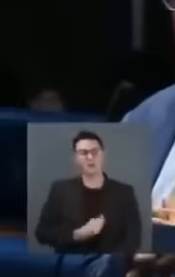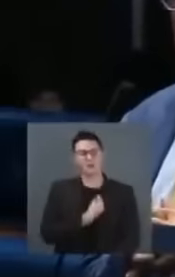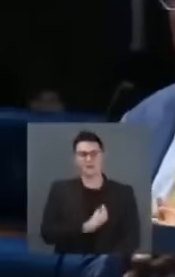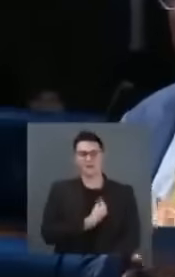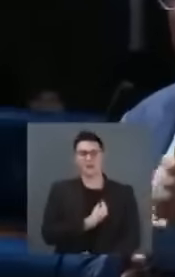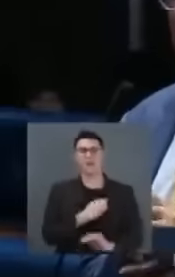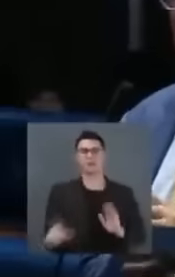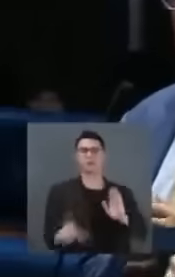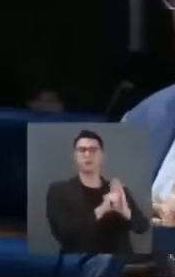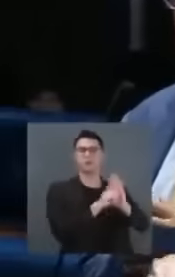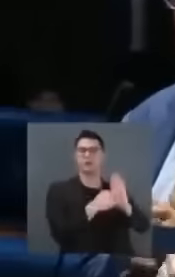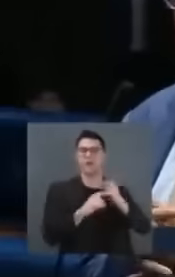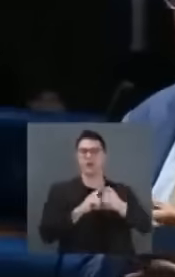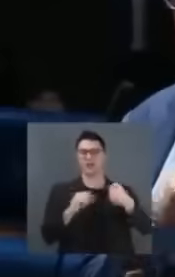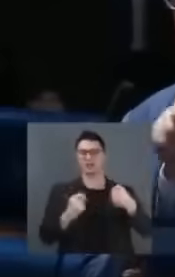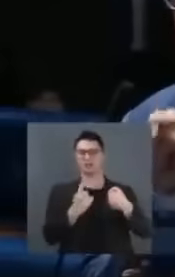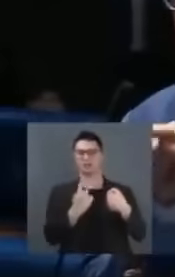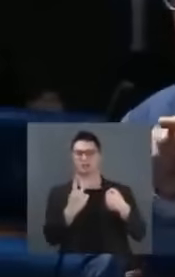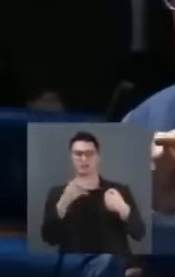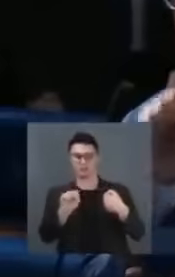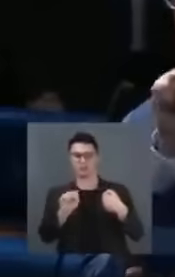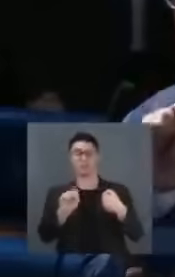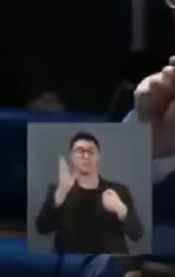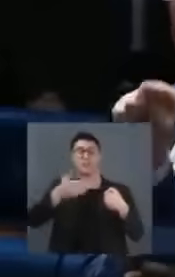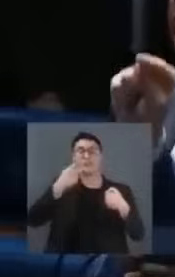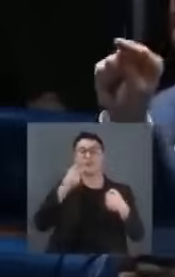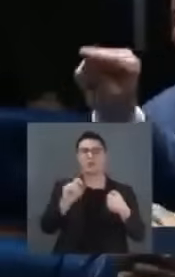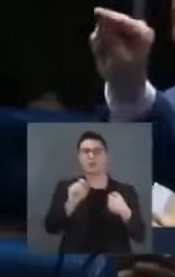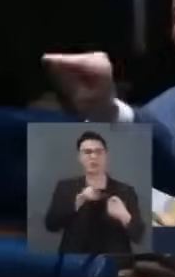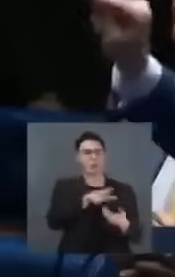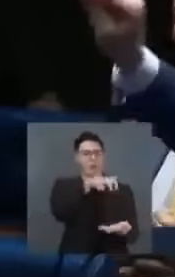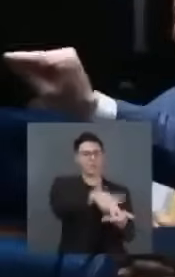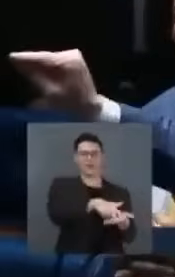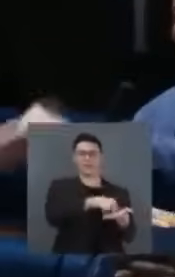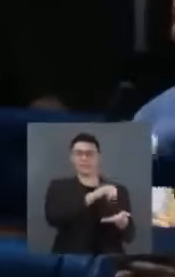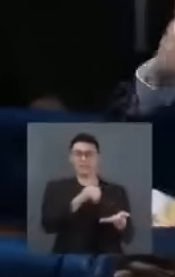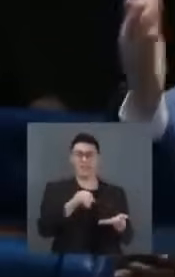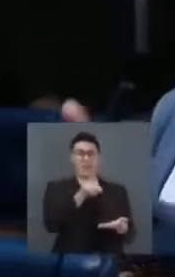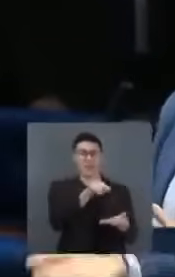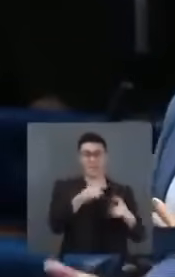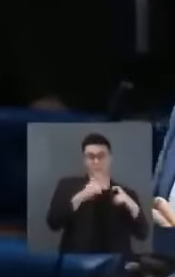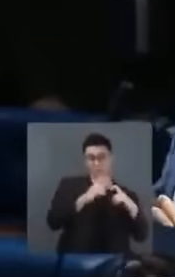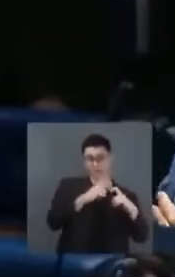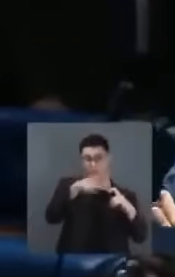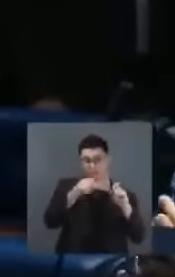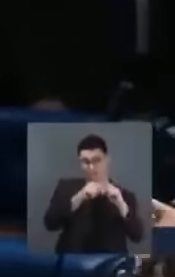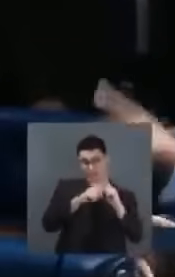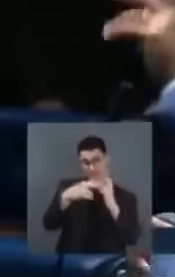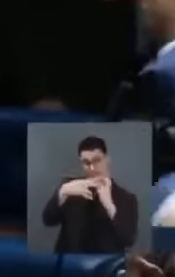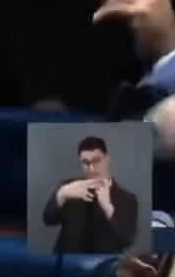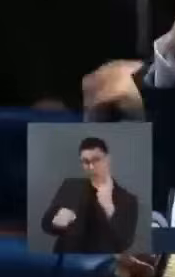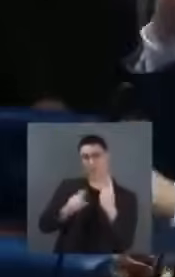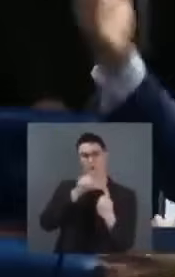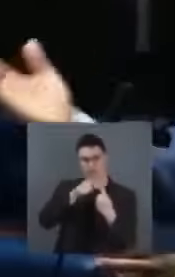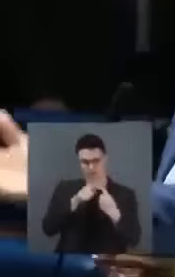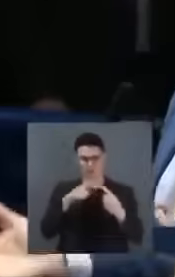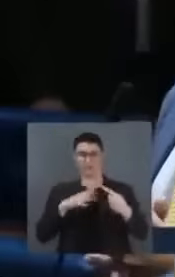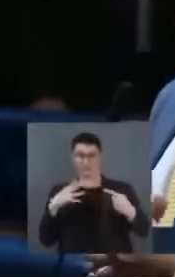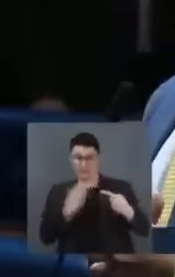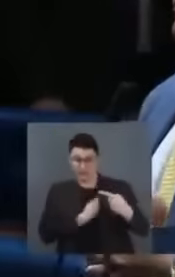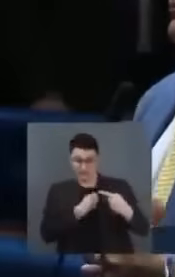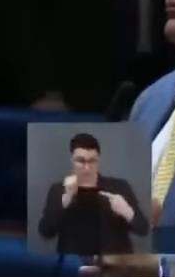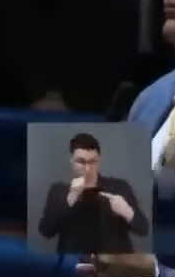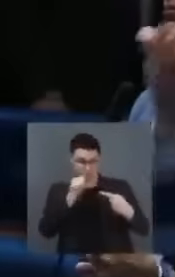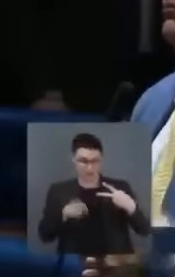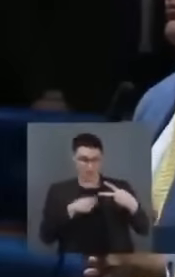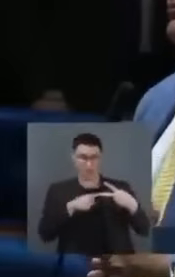determinação expressa no artigo 128. E muito bem diz, não se pune um aborto praticado pelo médico quando não há outro meio para salvar a vida da gestante, quando a gravidez for